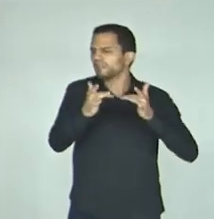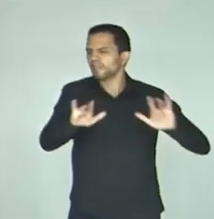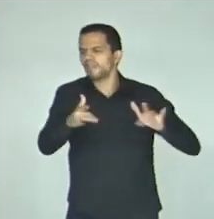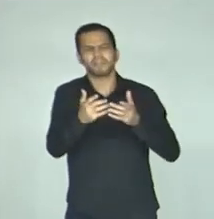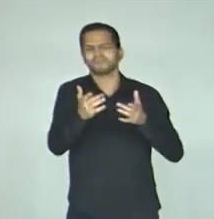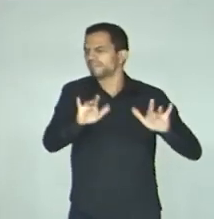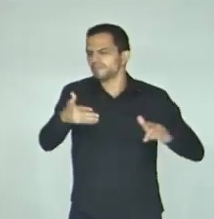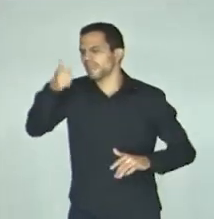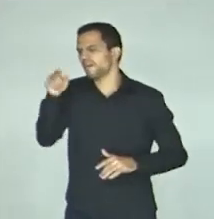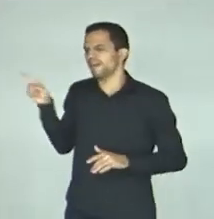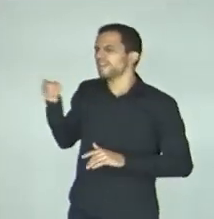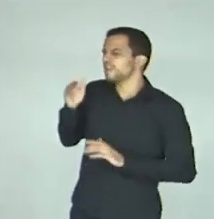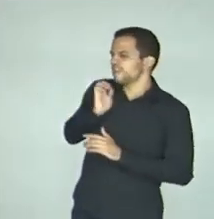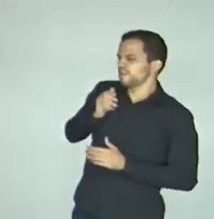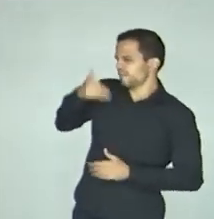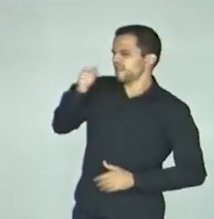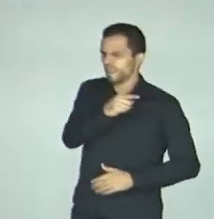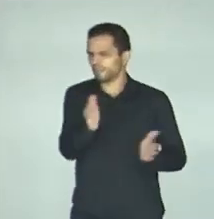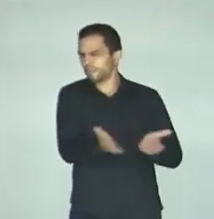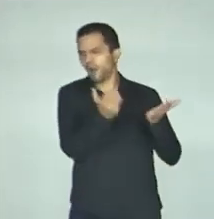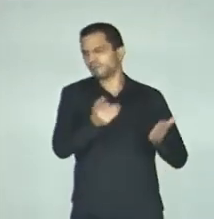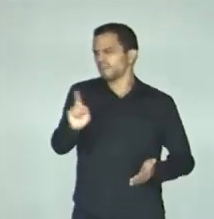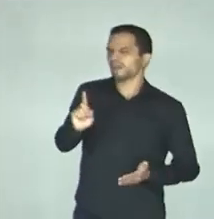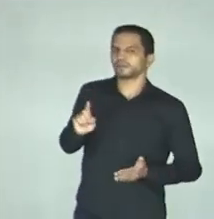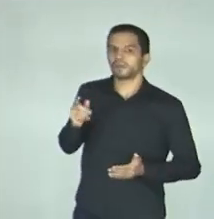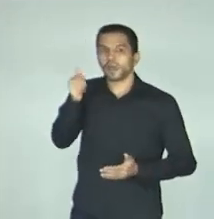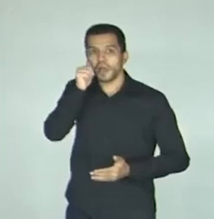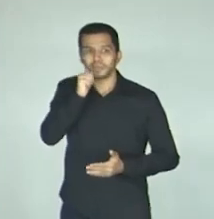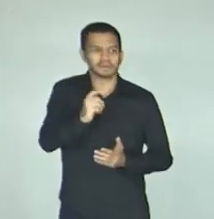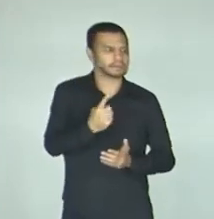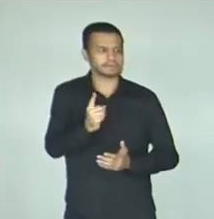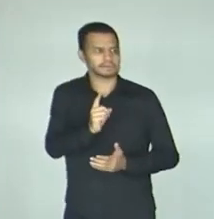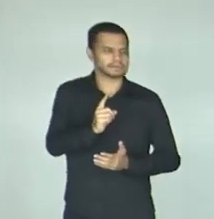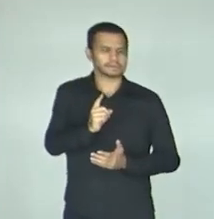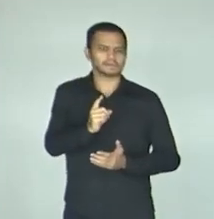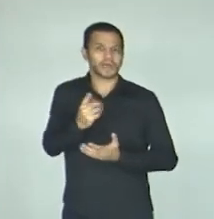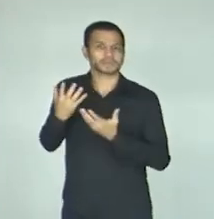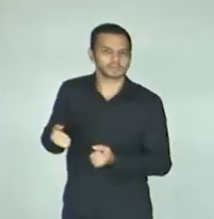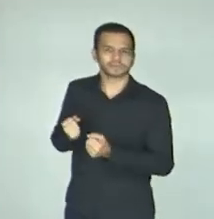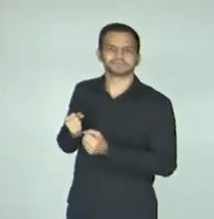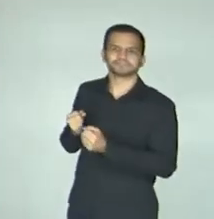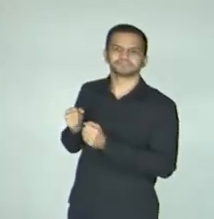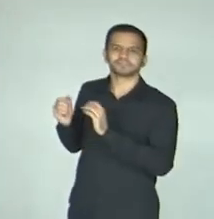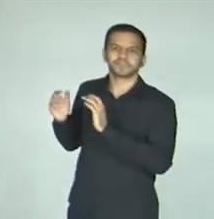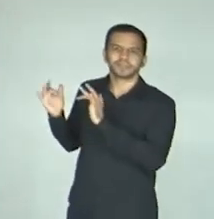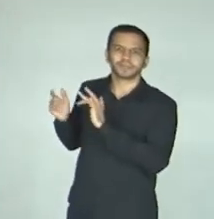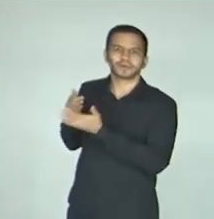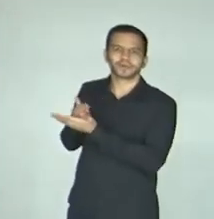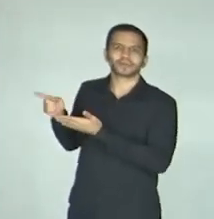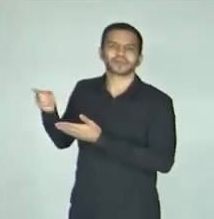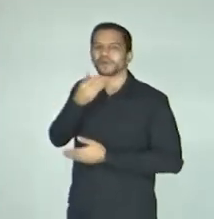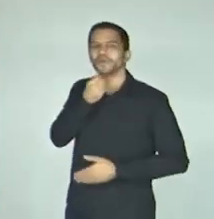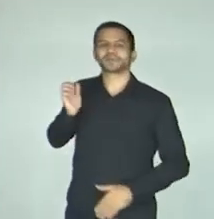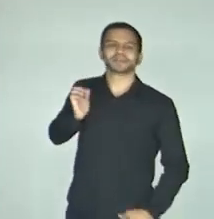Deus é de uma família humilde mas o menino de temor o menino da terminado para tentar a vida